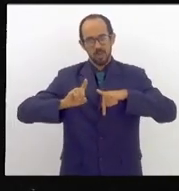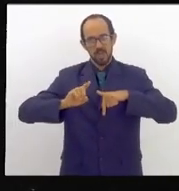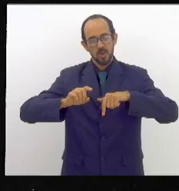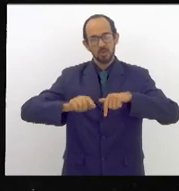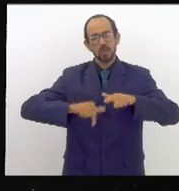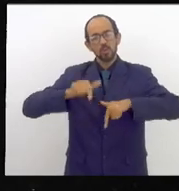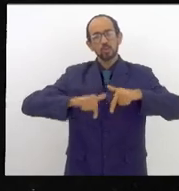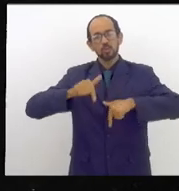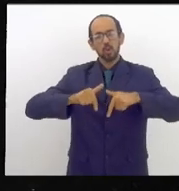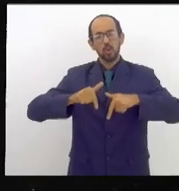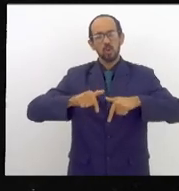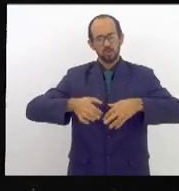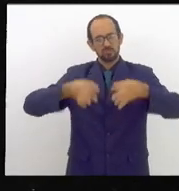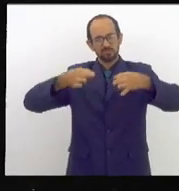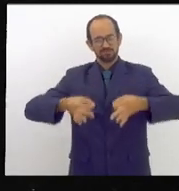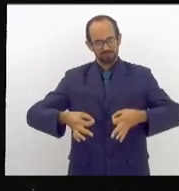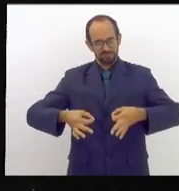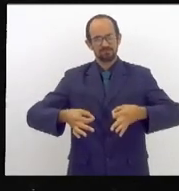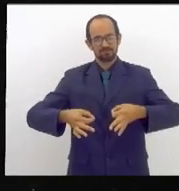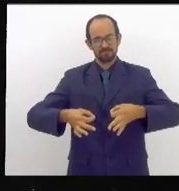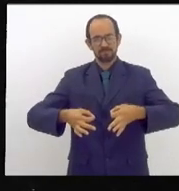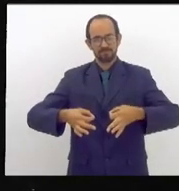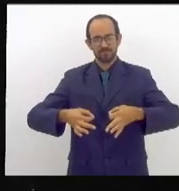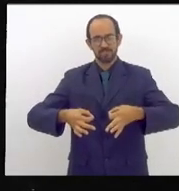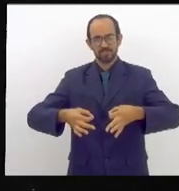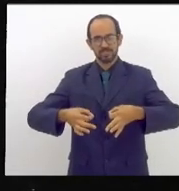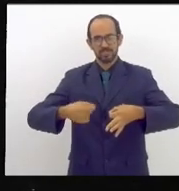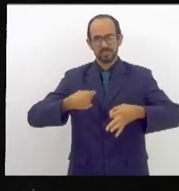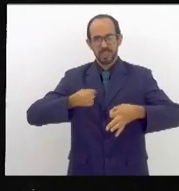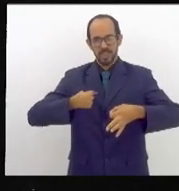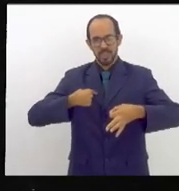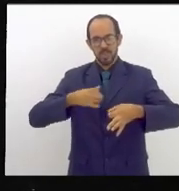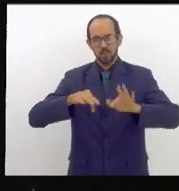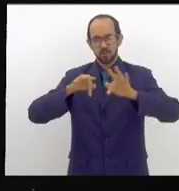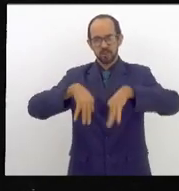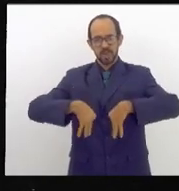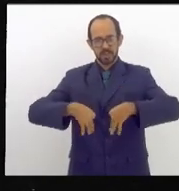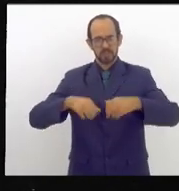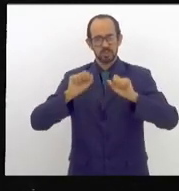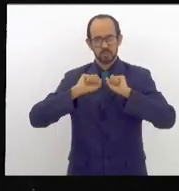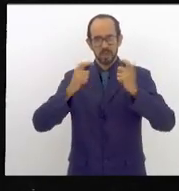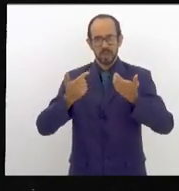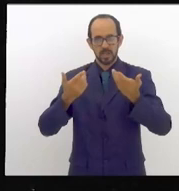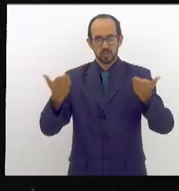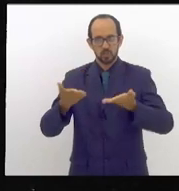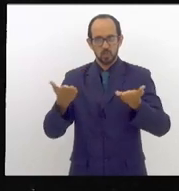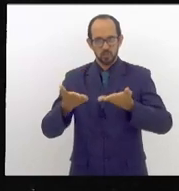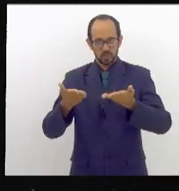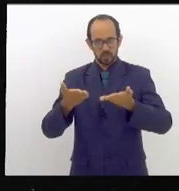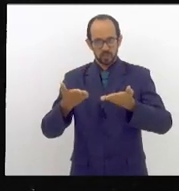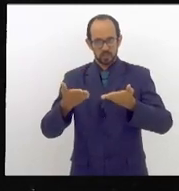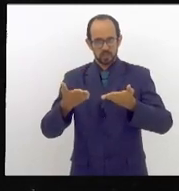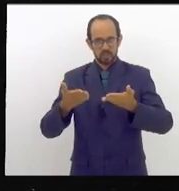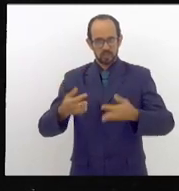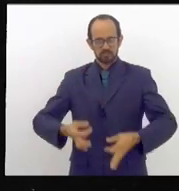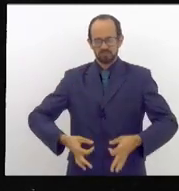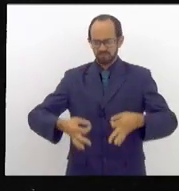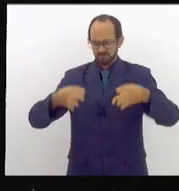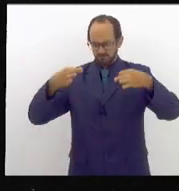lutamos senhor presidente hoje eu saio desta casa de cabeça erguida